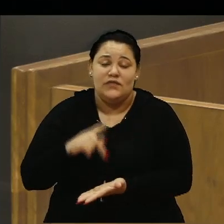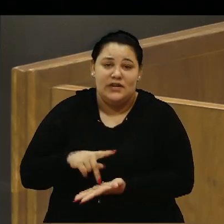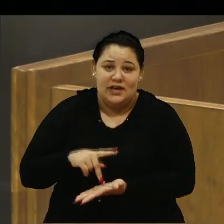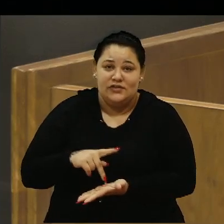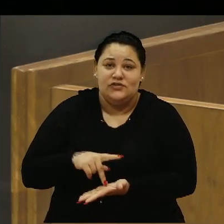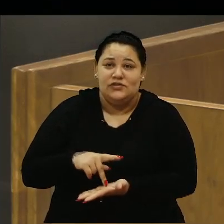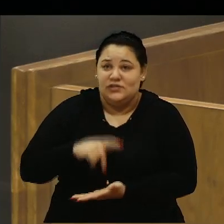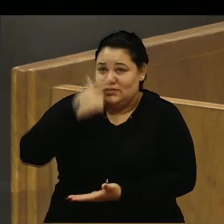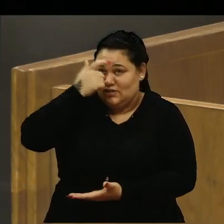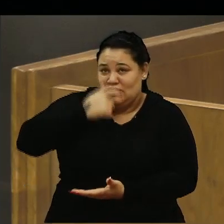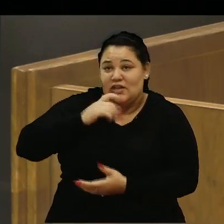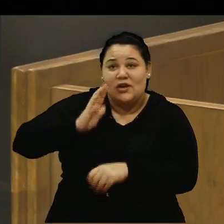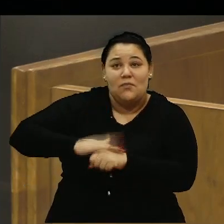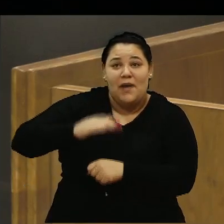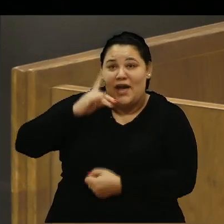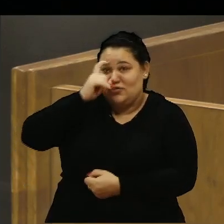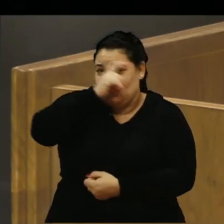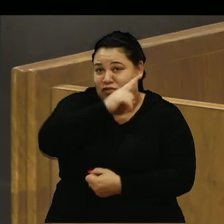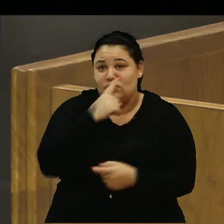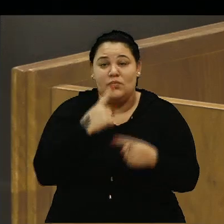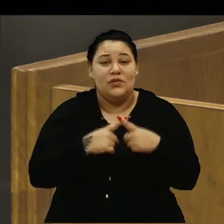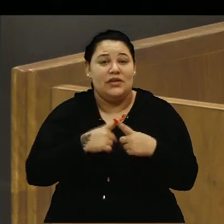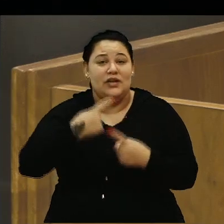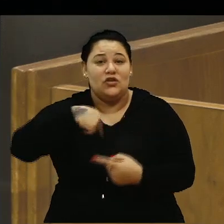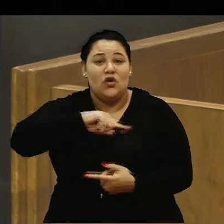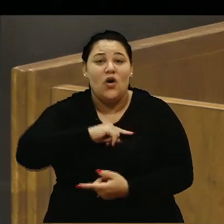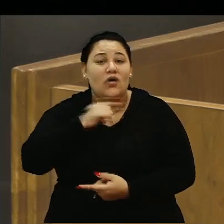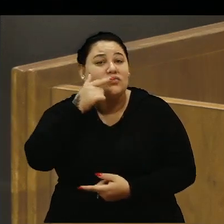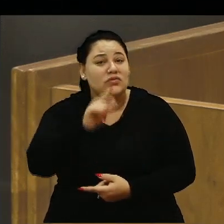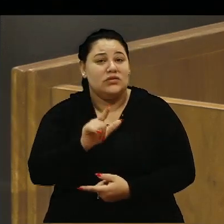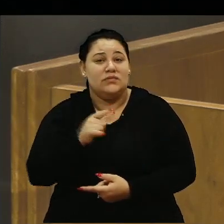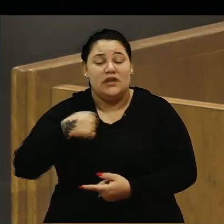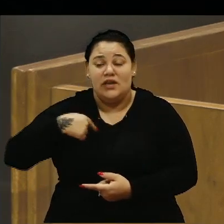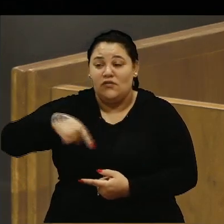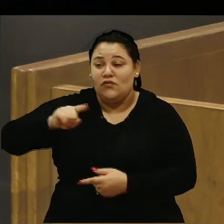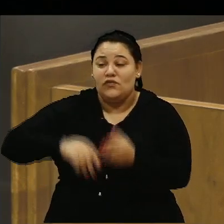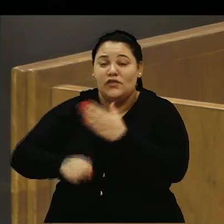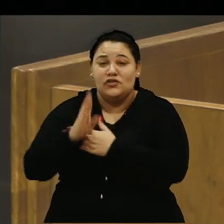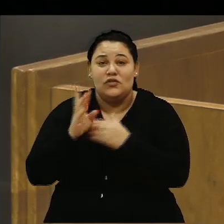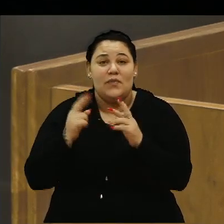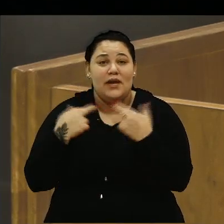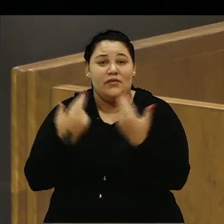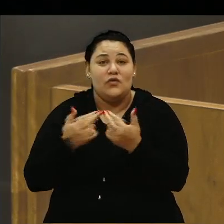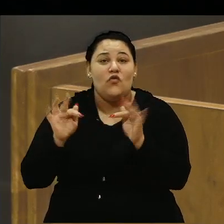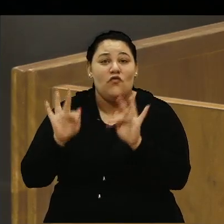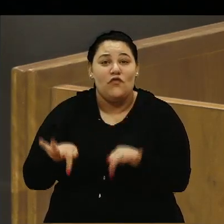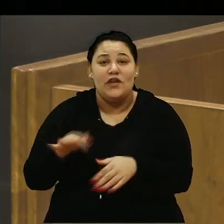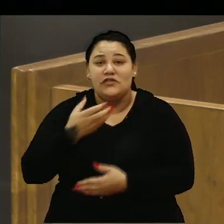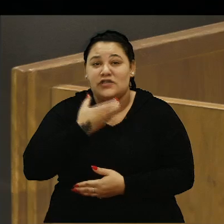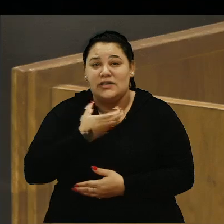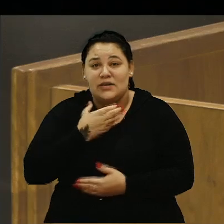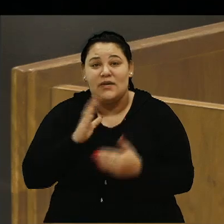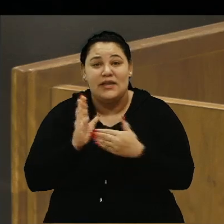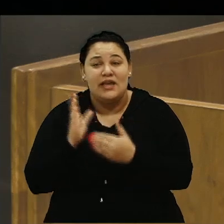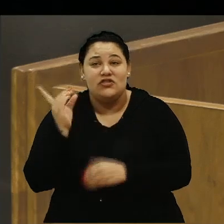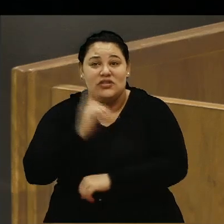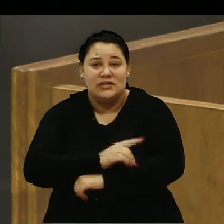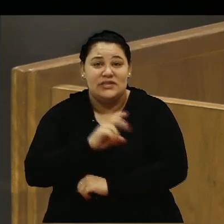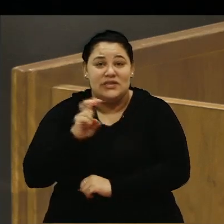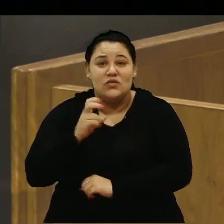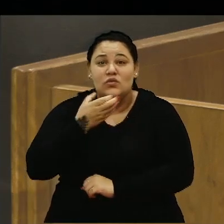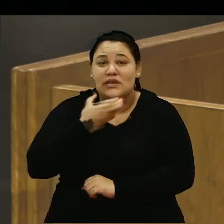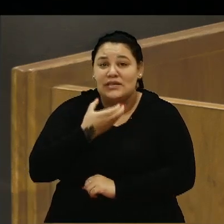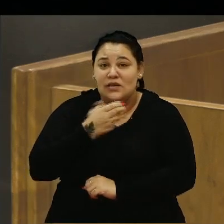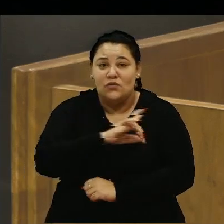mais difícil, porque nós conseguimos, eu fui numa reunião lá no final de novembro, até dia 5 de dezembro, o governo